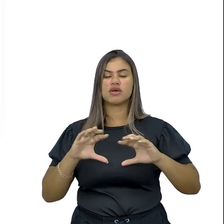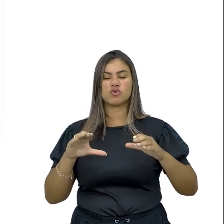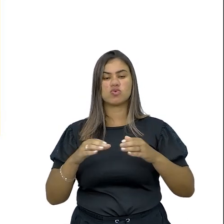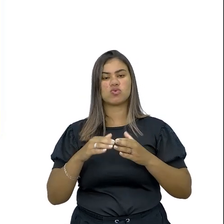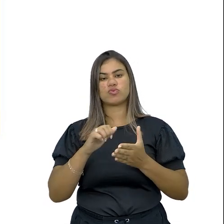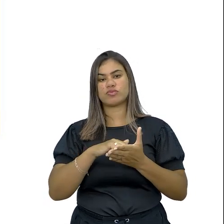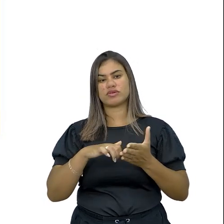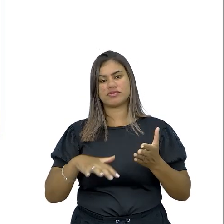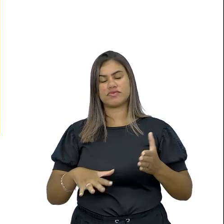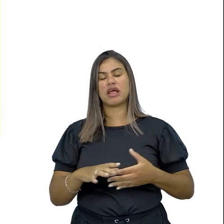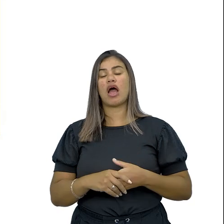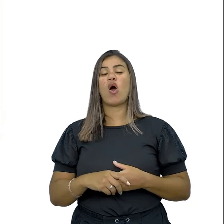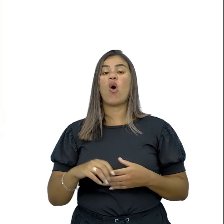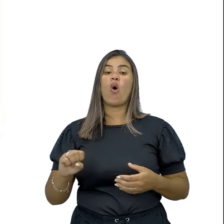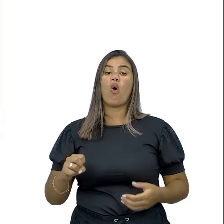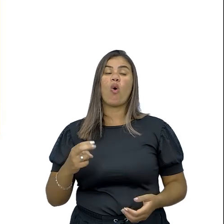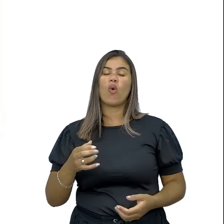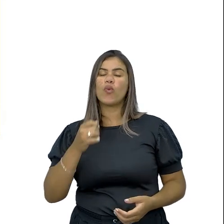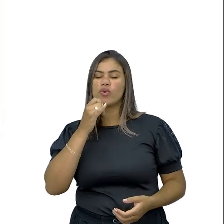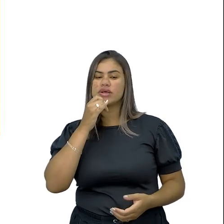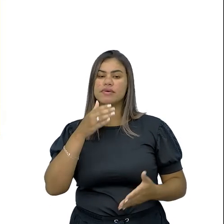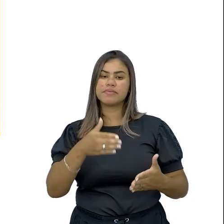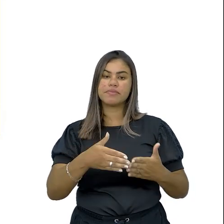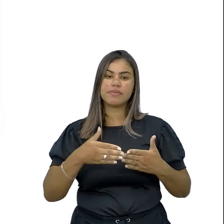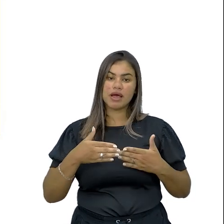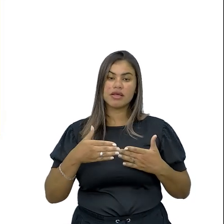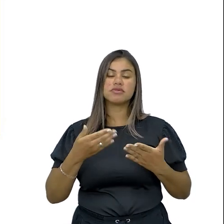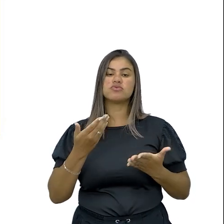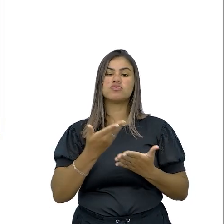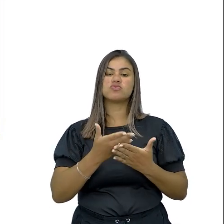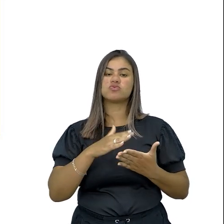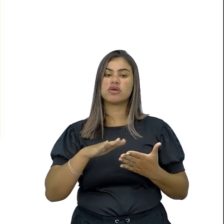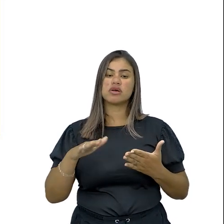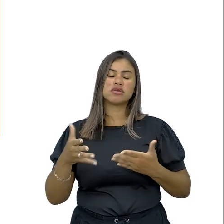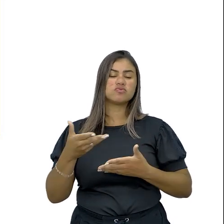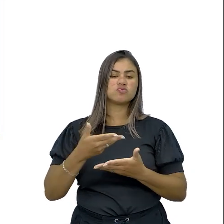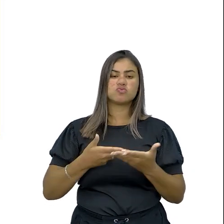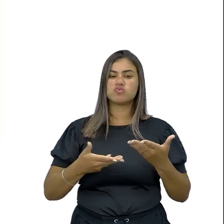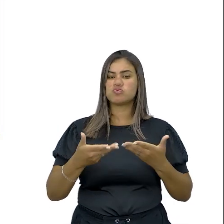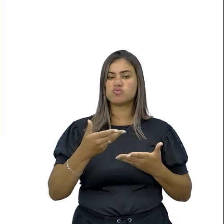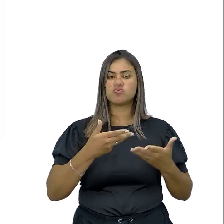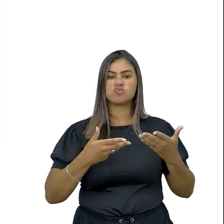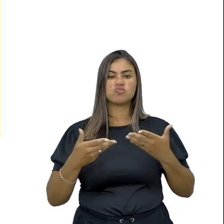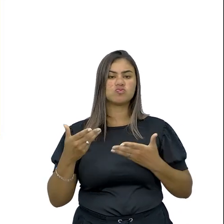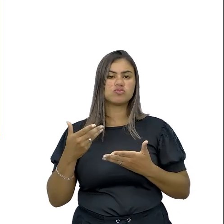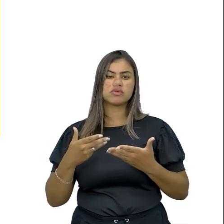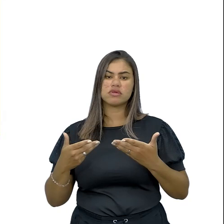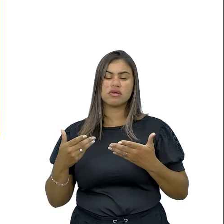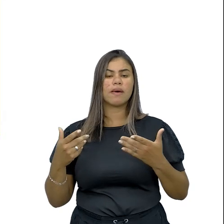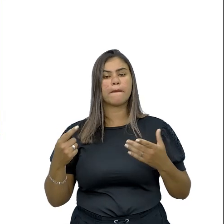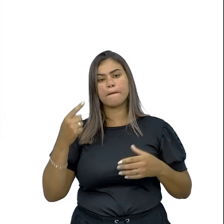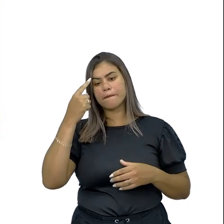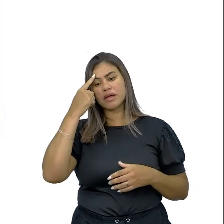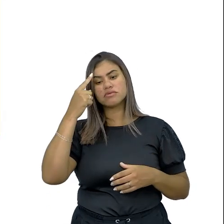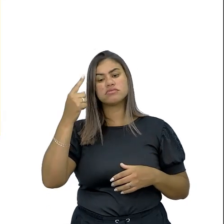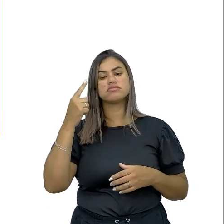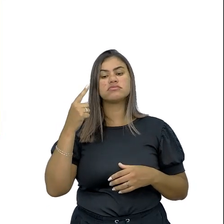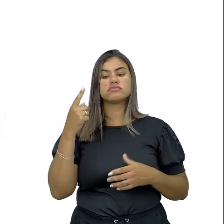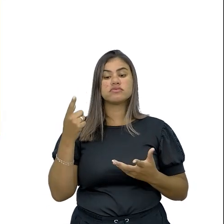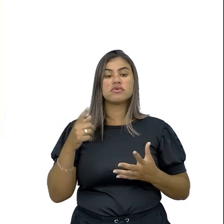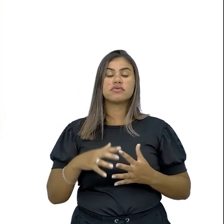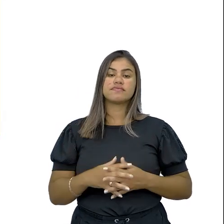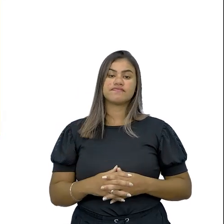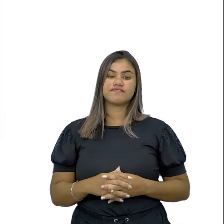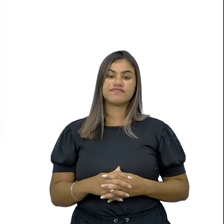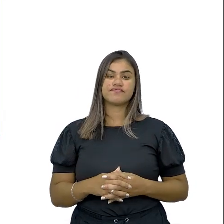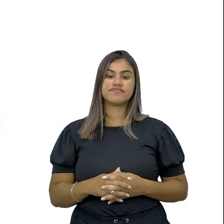grupo. Ou quando eu peço para que os estudantes socializem com os demais como pensou, quais